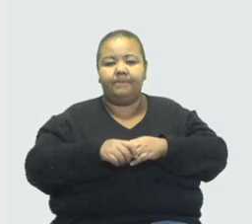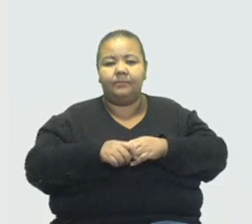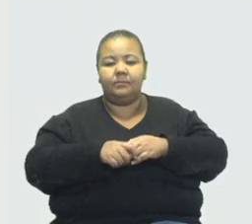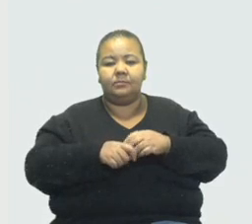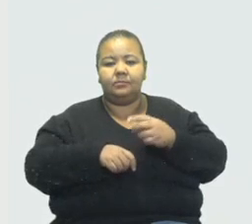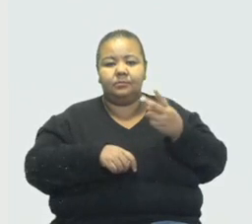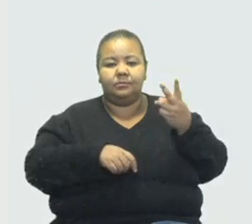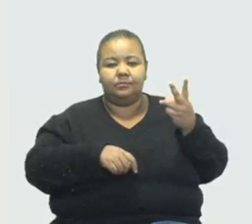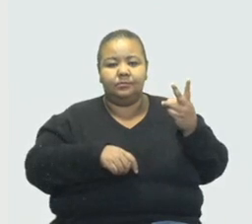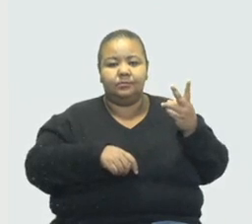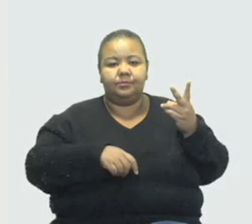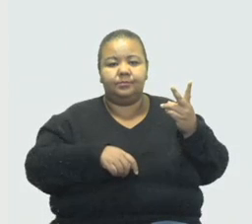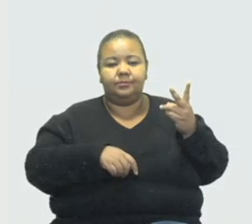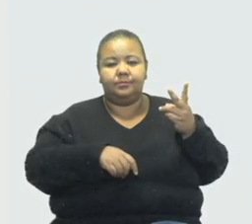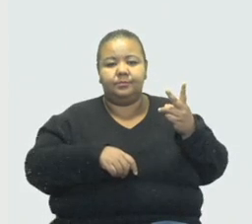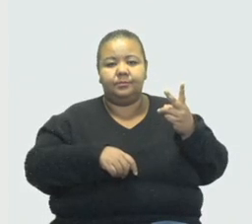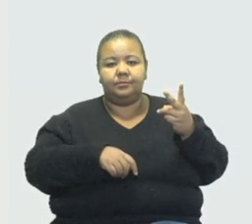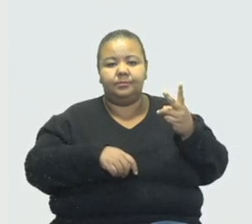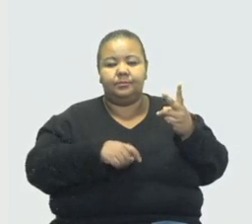2